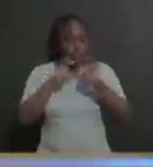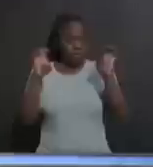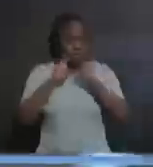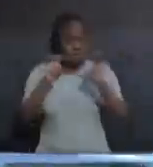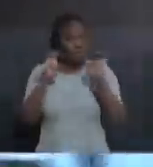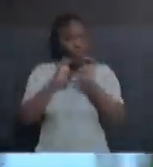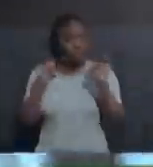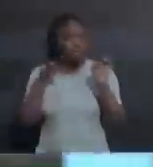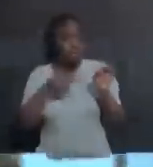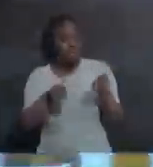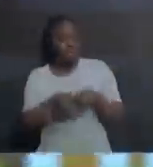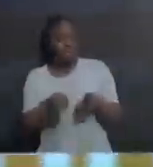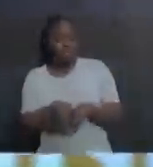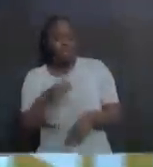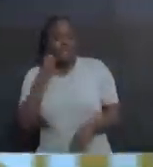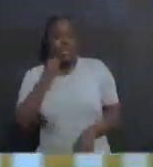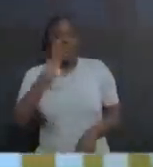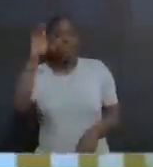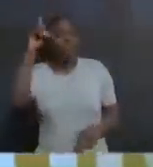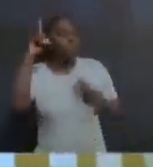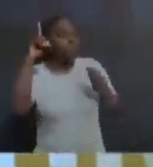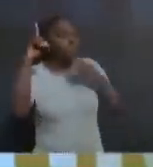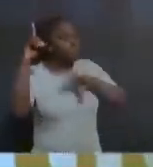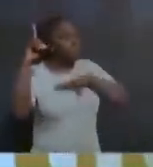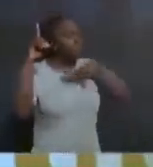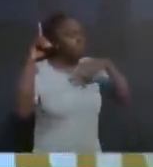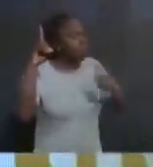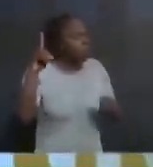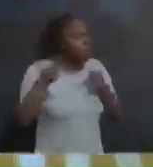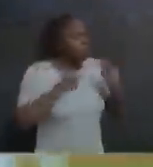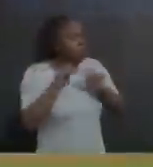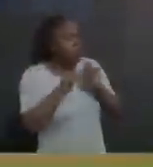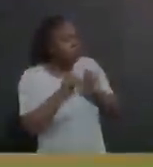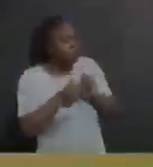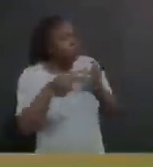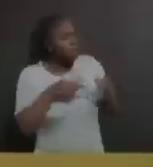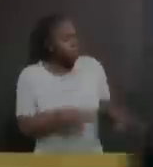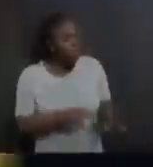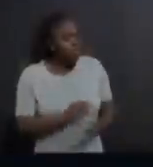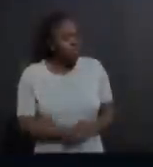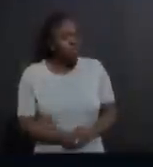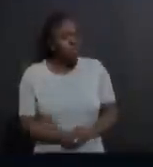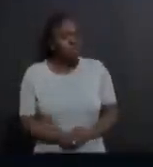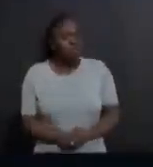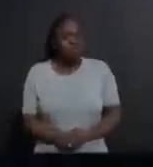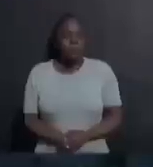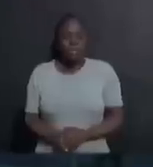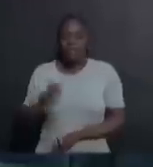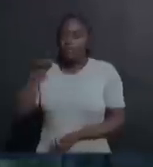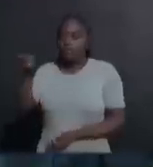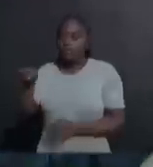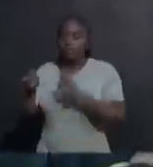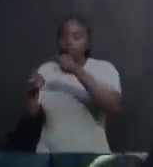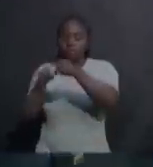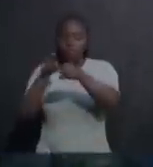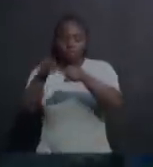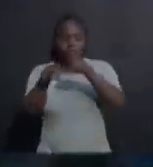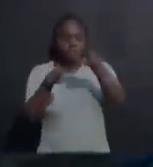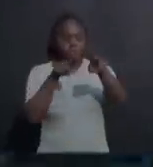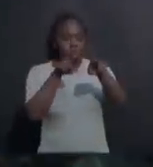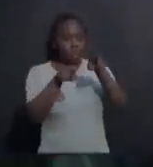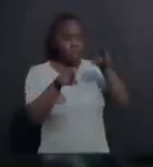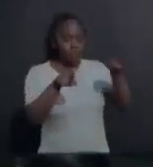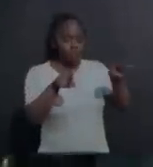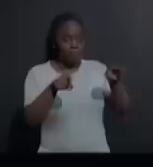falei: Deus, como é que o Senhor tem coragem de levar esse cara embora? Quem vai fazer o que ele faz? O Senhor falou comigo assim: você, e você, e você, e você, e todos nós